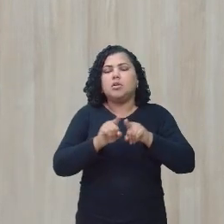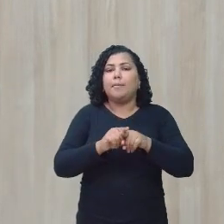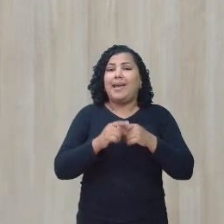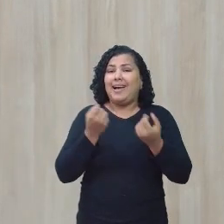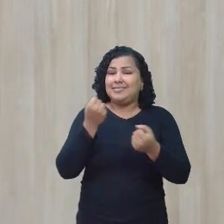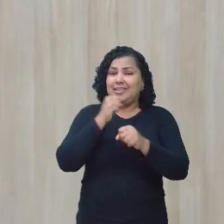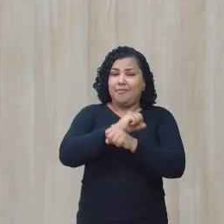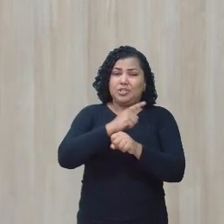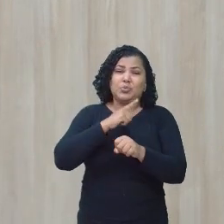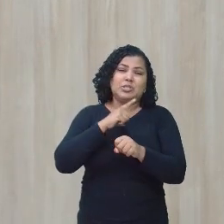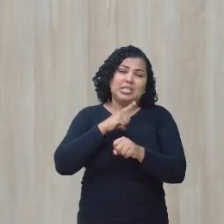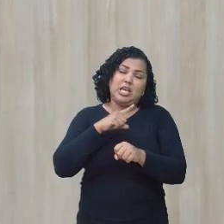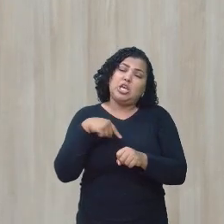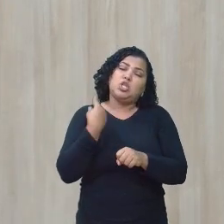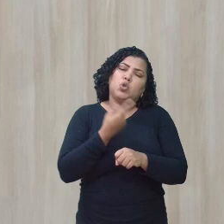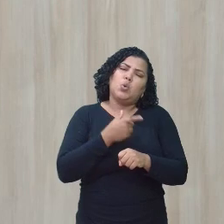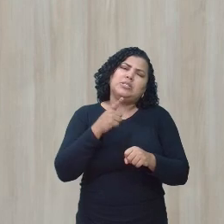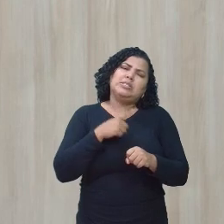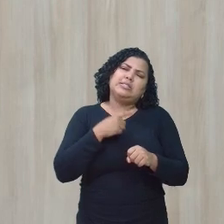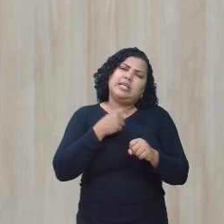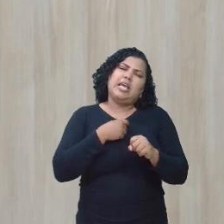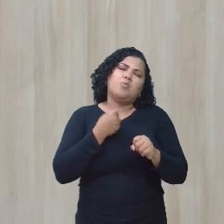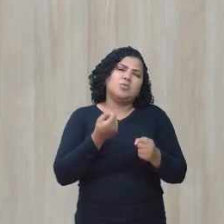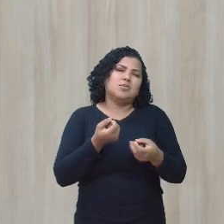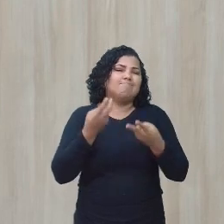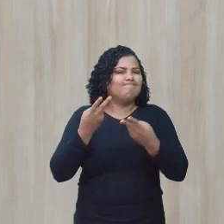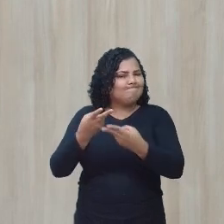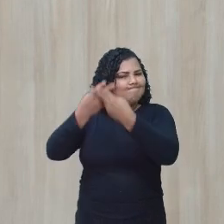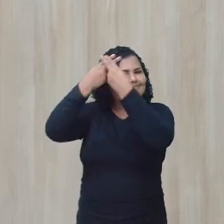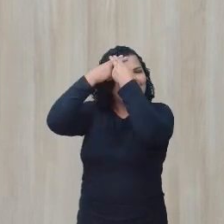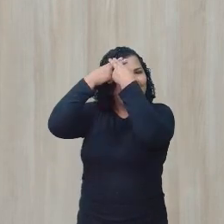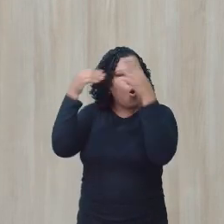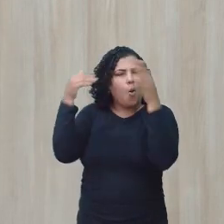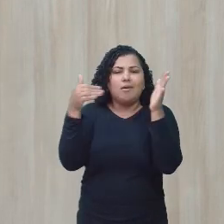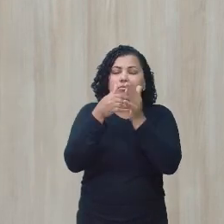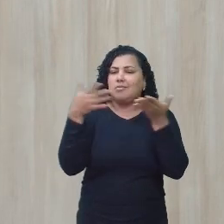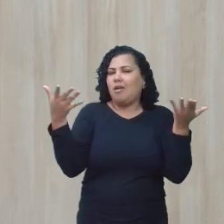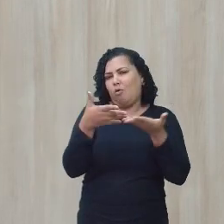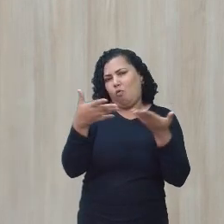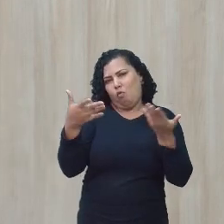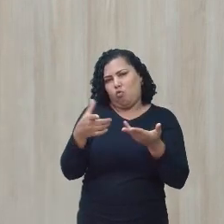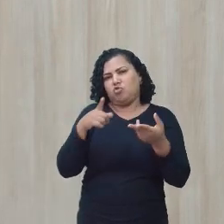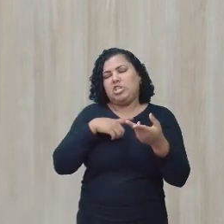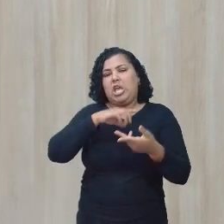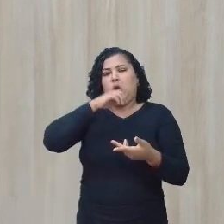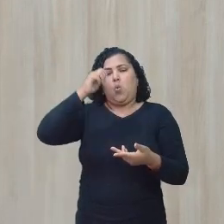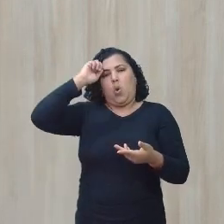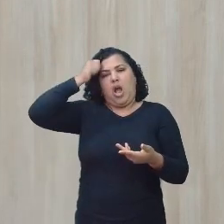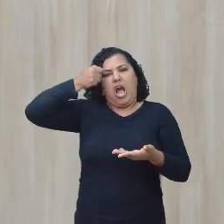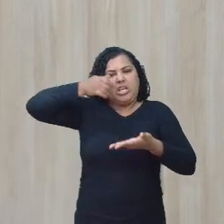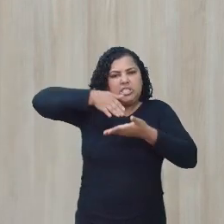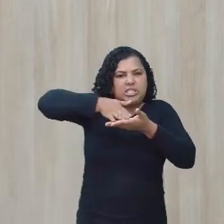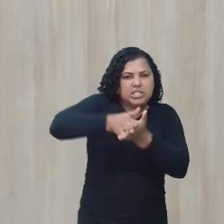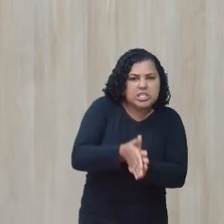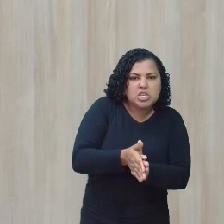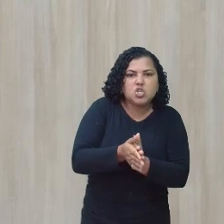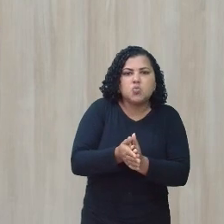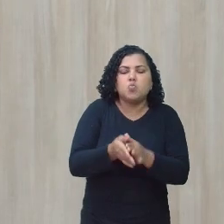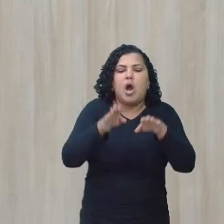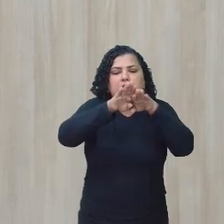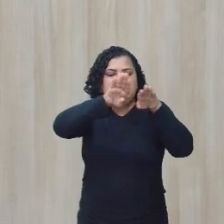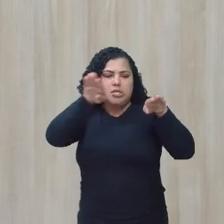eu disse, nós temos essas marcas até hoje. Está no racismo, está na desigualdade social, né? Está